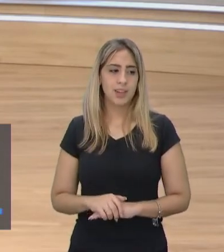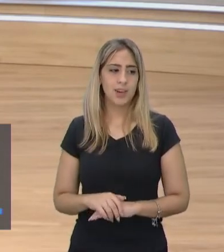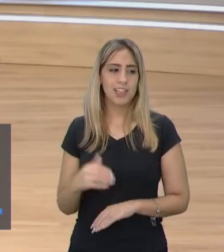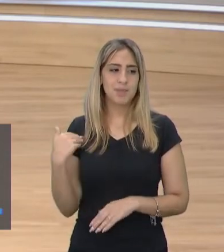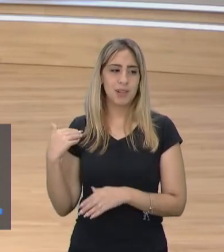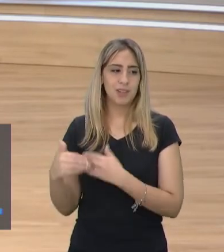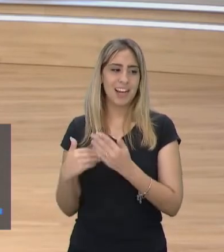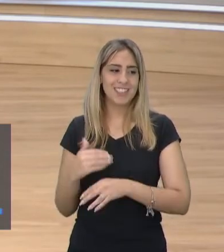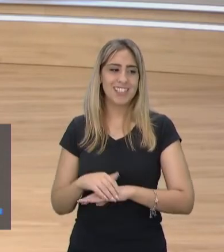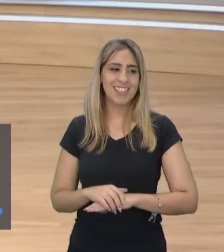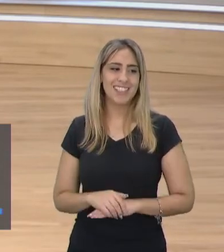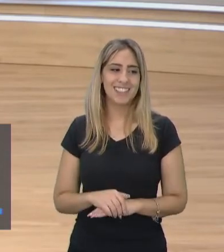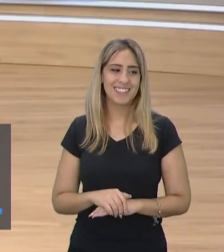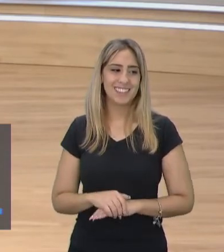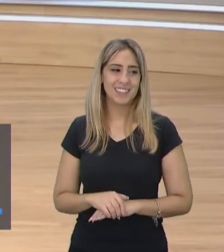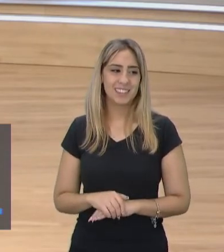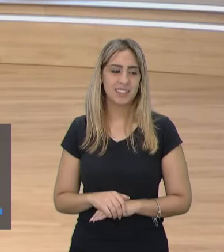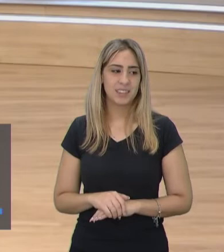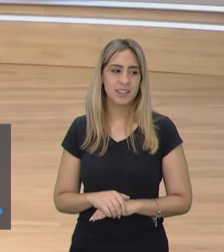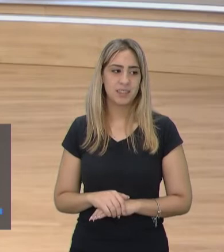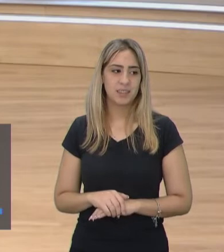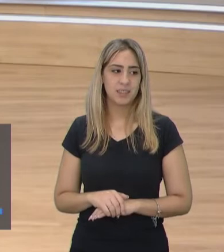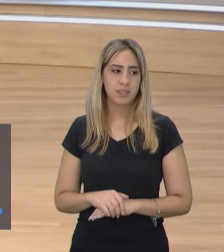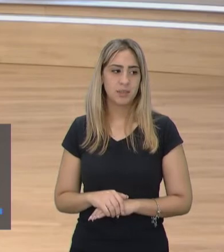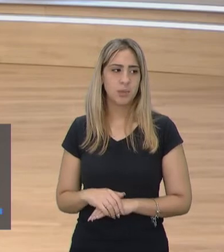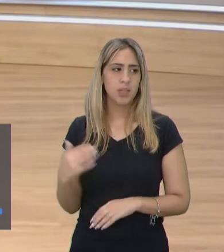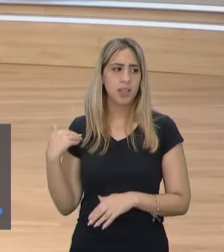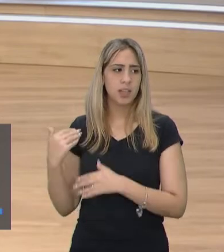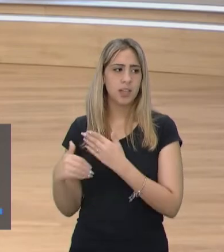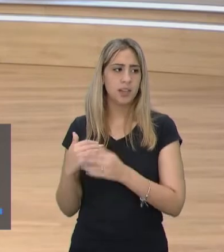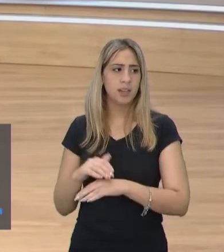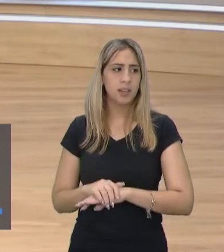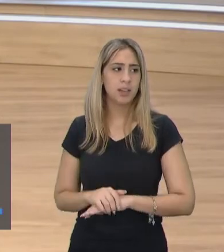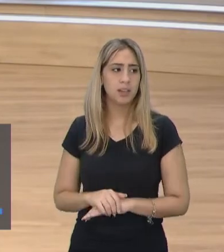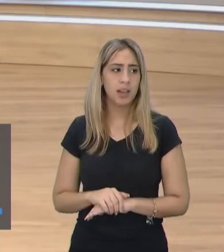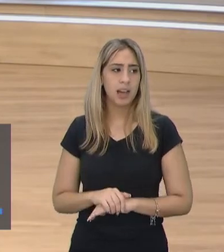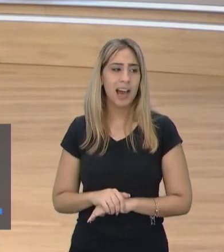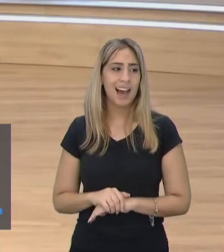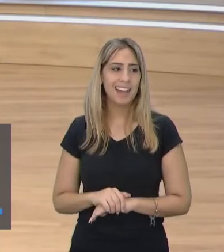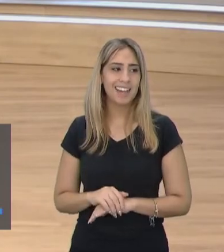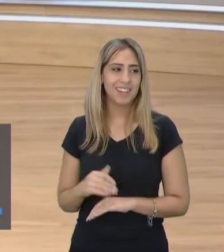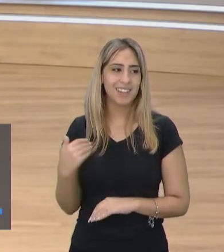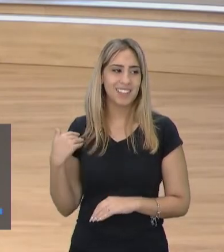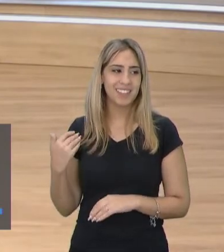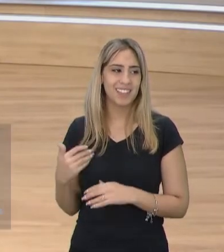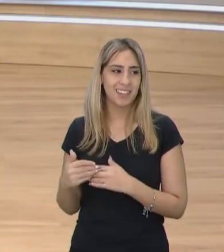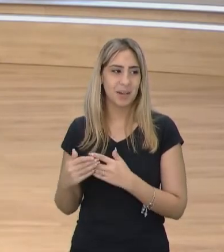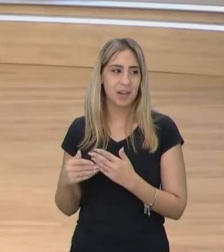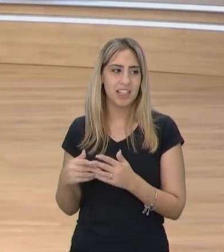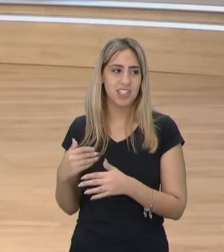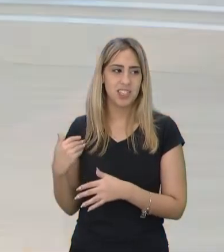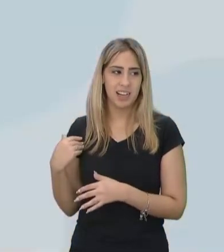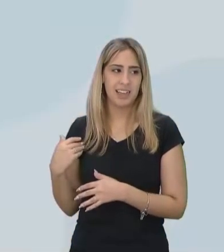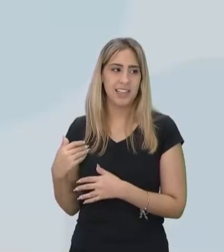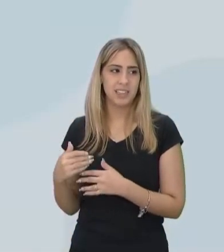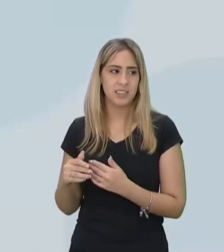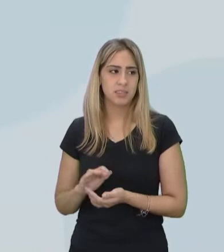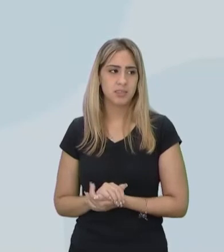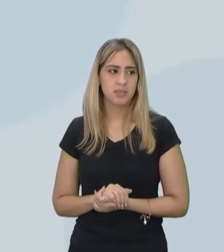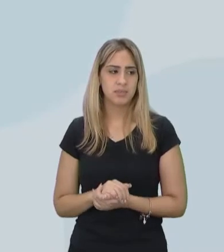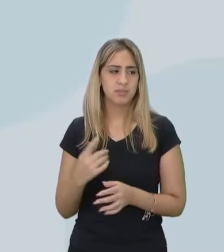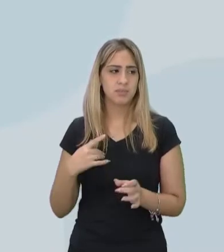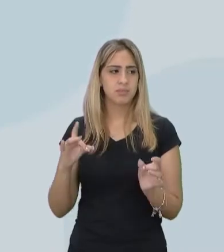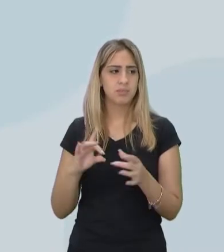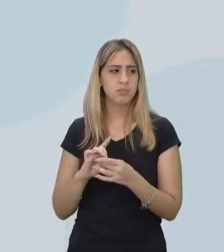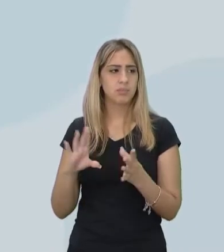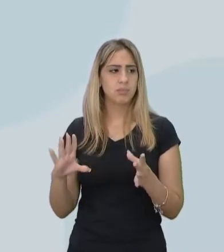Investidor, eu invisto muito tempo, viu, gente? Dinheiro investidor tá mais também? ou menos. Uma coisa que a gente não colocou aqui, ó... Mas eu invisto em educação,